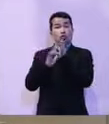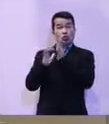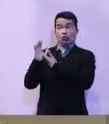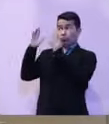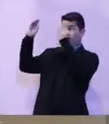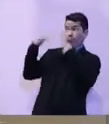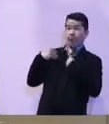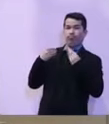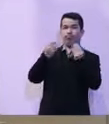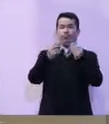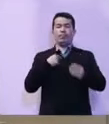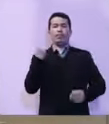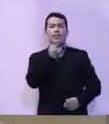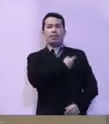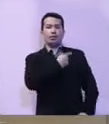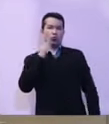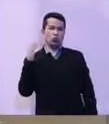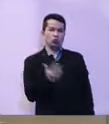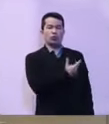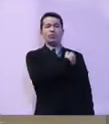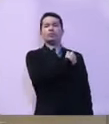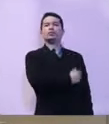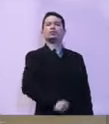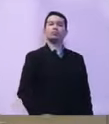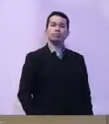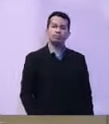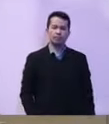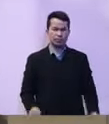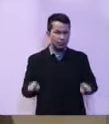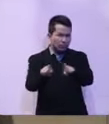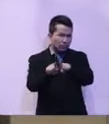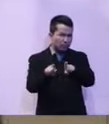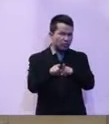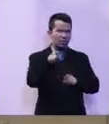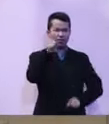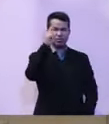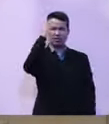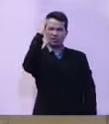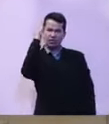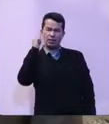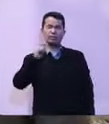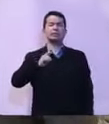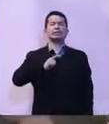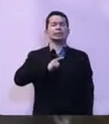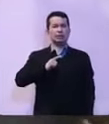nossa vida. O apóstolo Pedro vai ensinar a mesma coisa. E ele vai dizer assim: